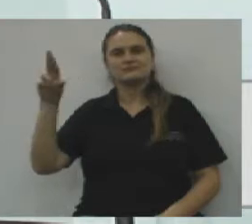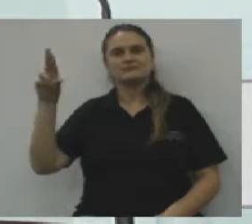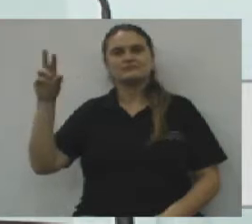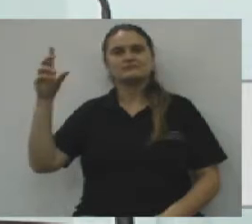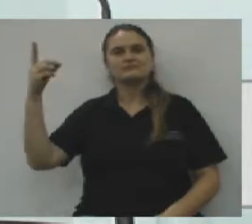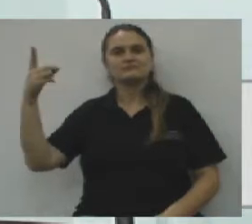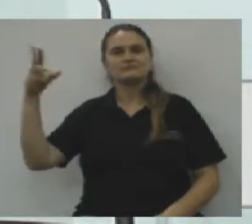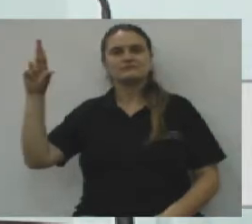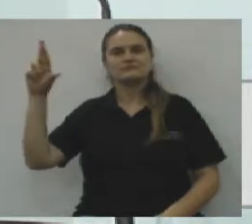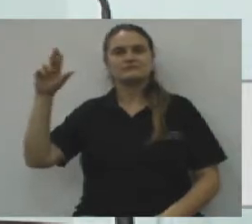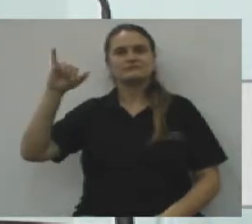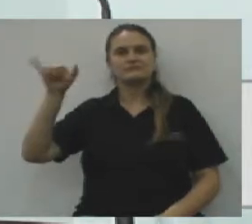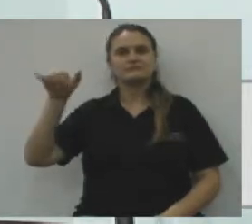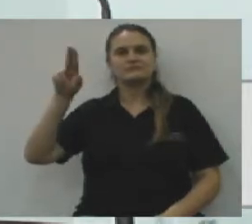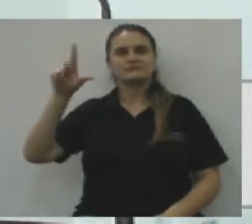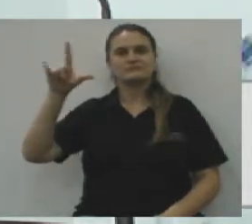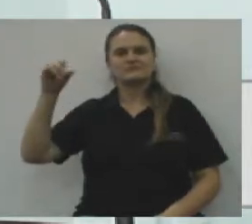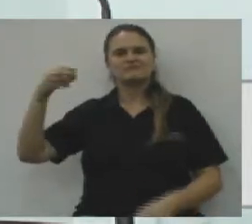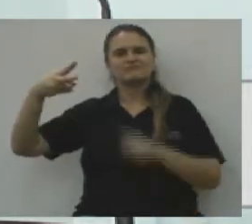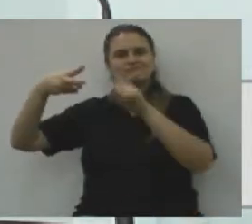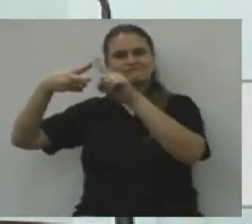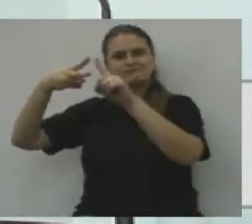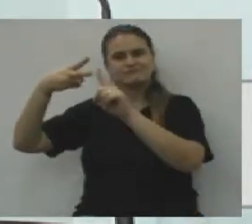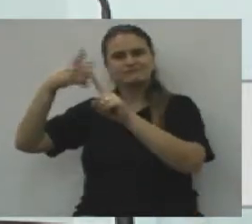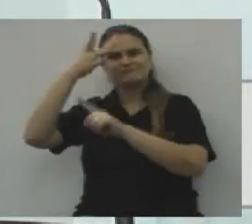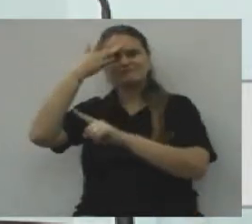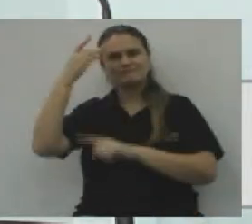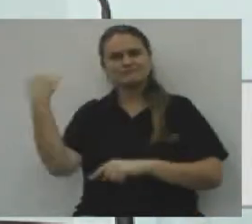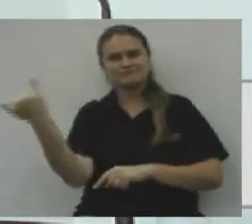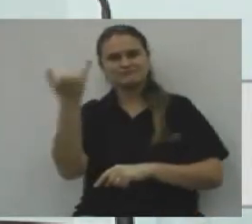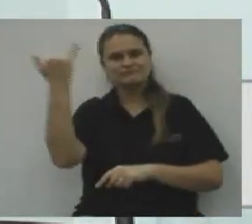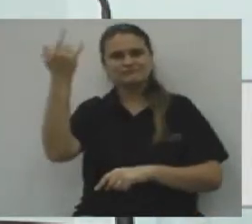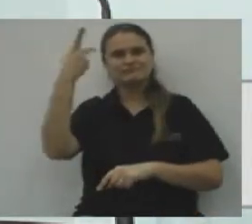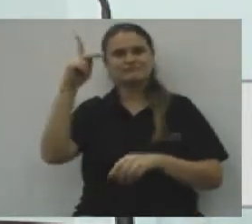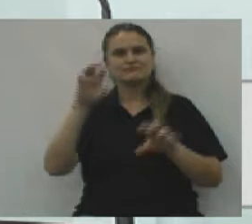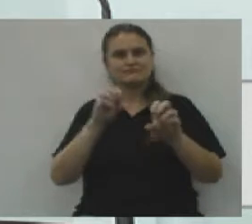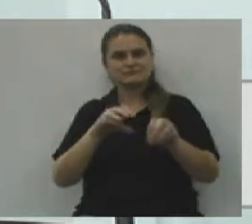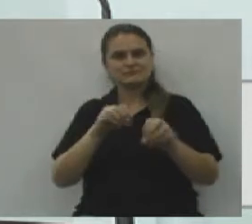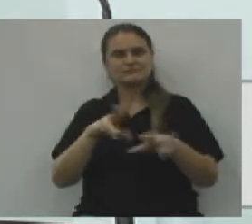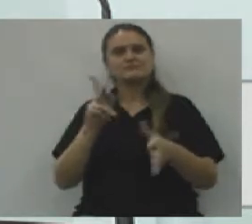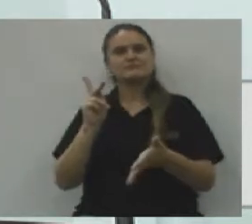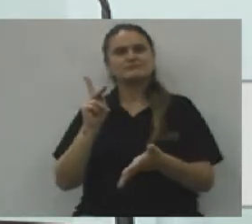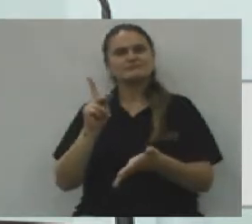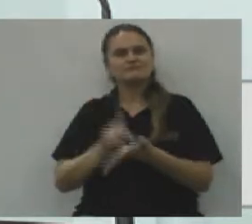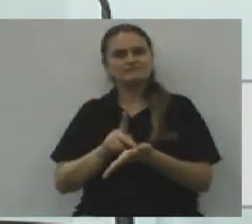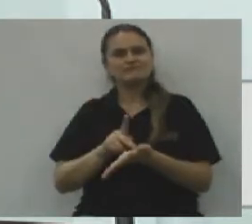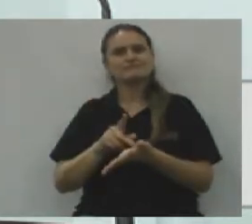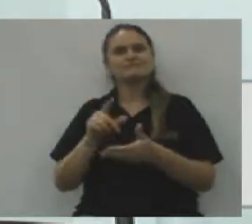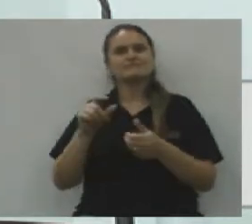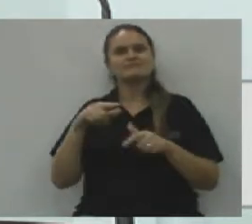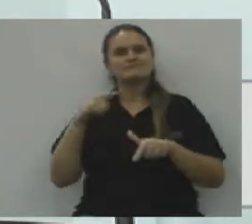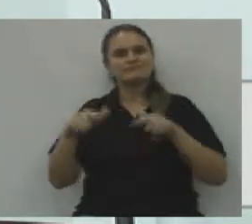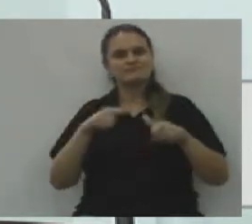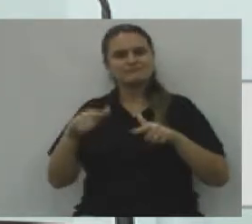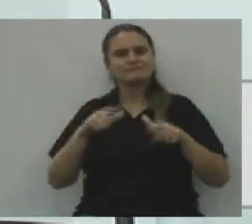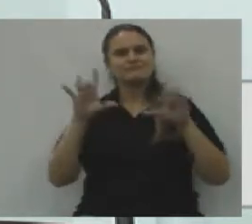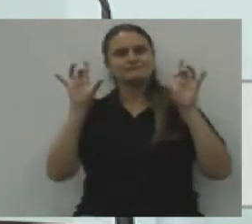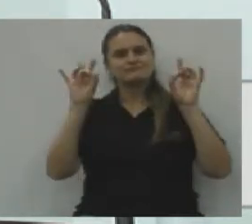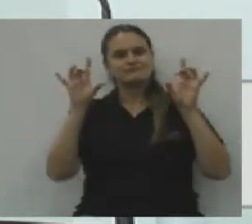Júlio, dois colaboradores da educação, que realmente fazem a diferença